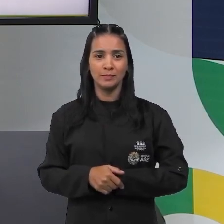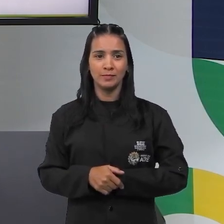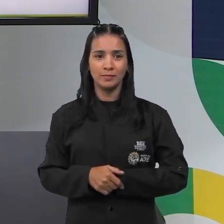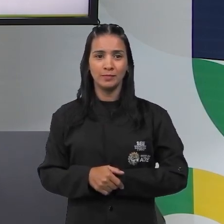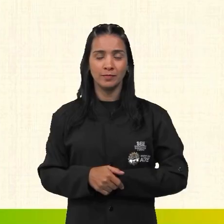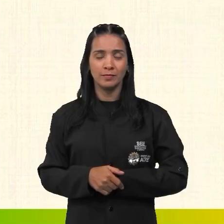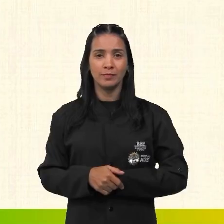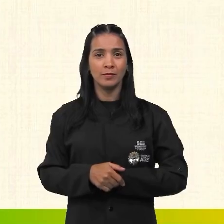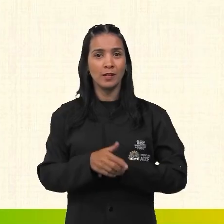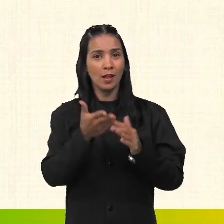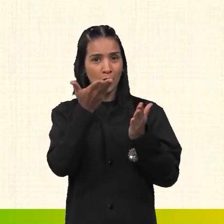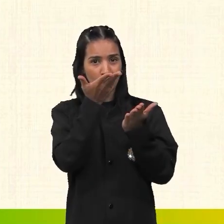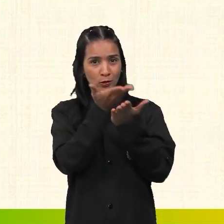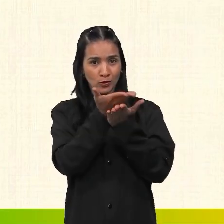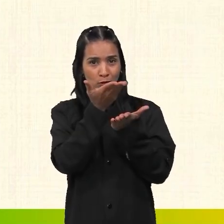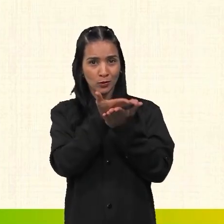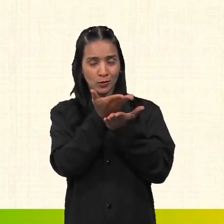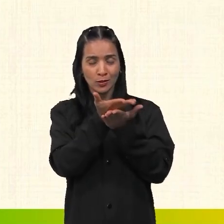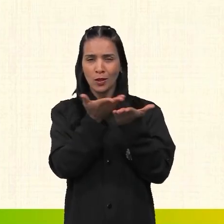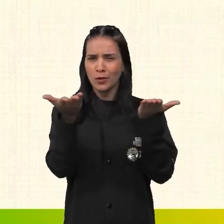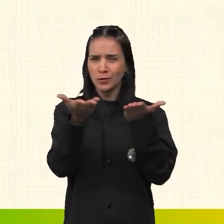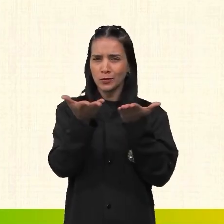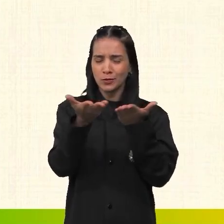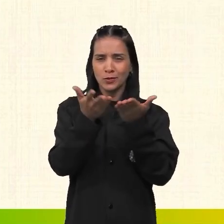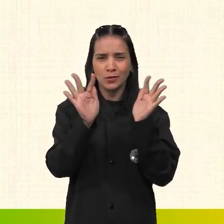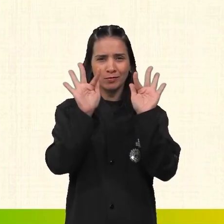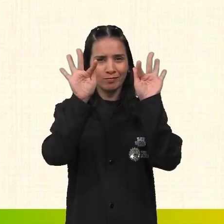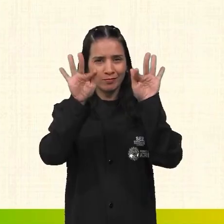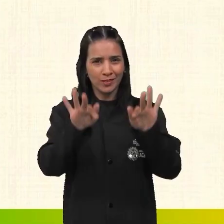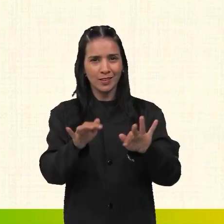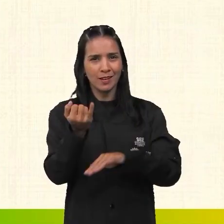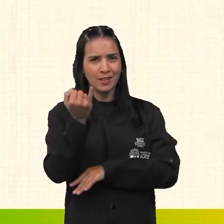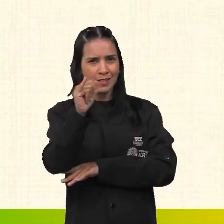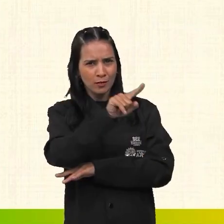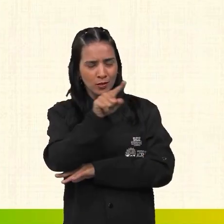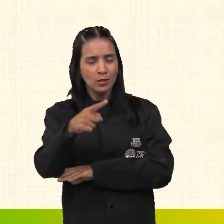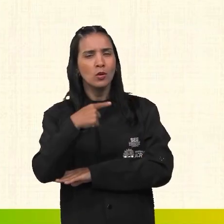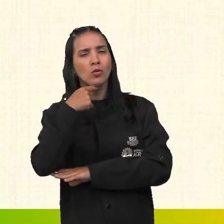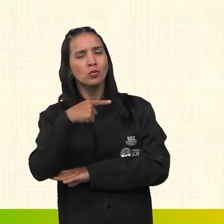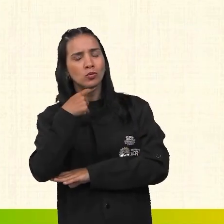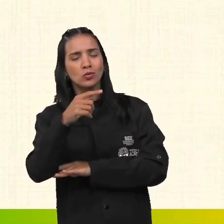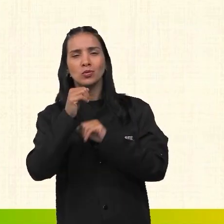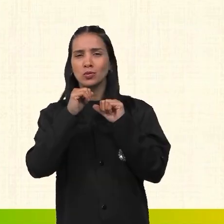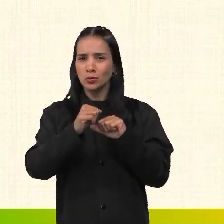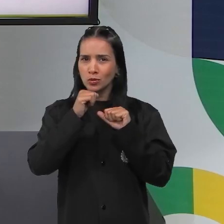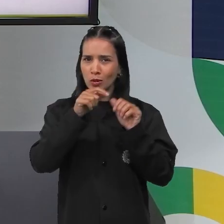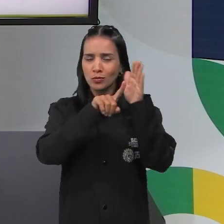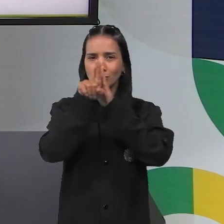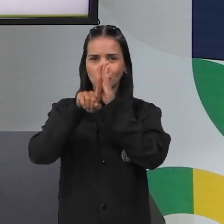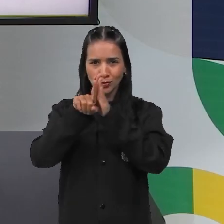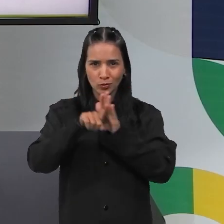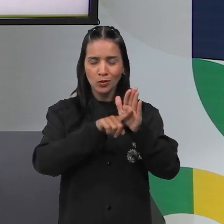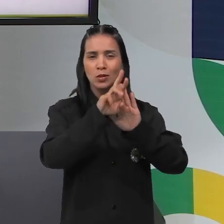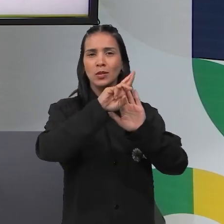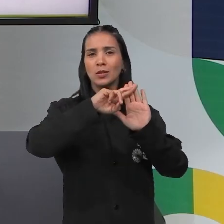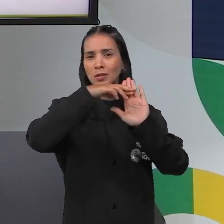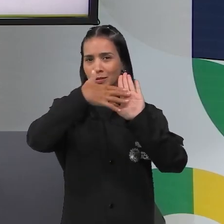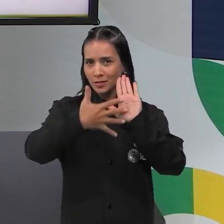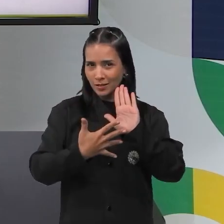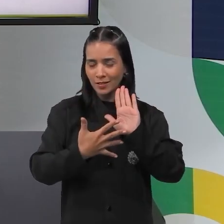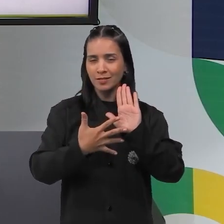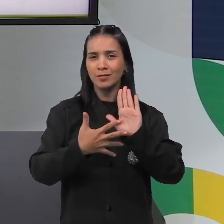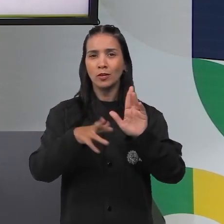E essa foi a nossa aula. Para mais informações, vocês podem pesquisar nas nossas referências e eu espero que vocês